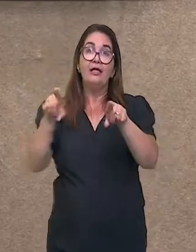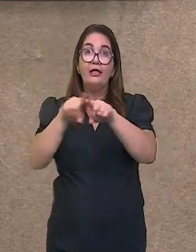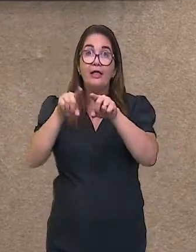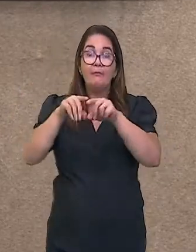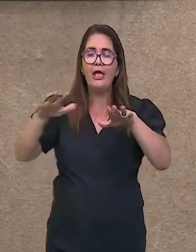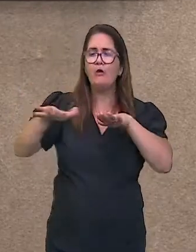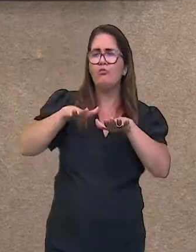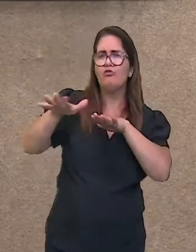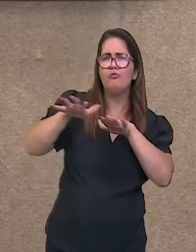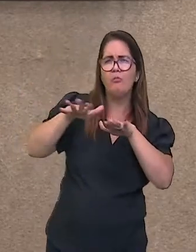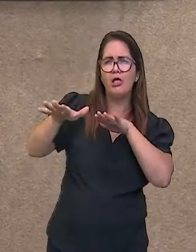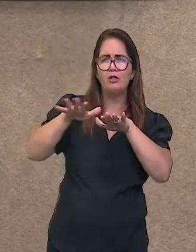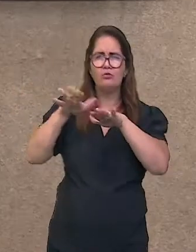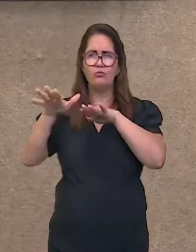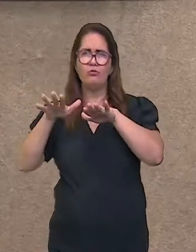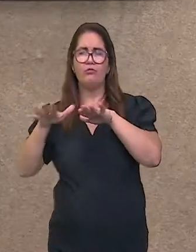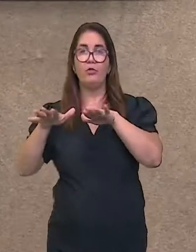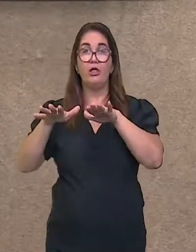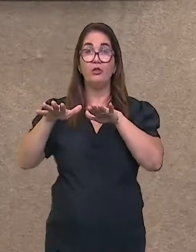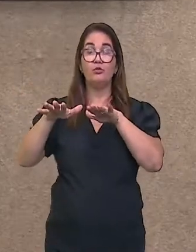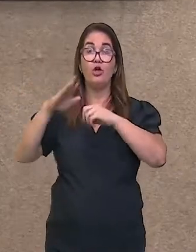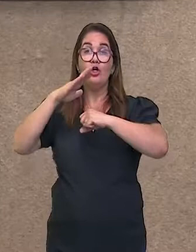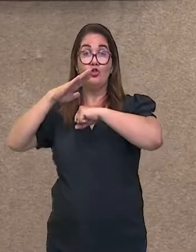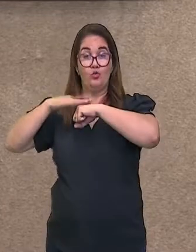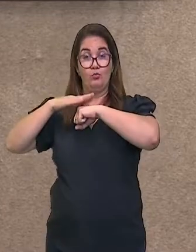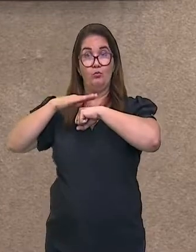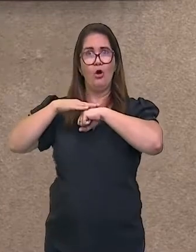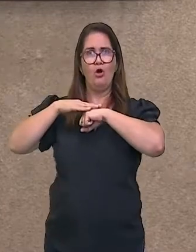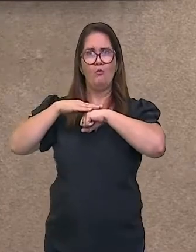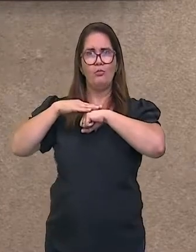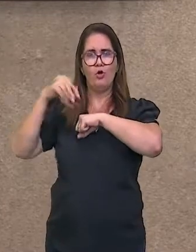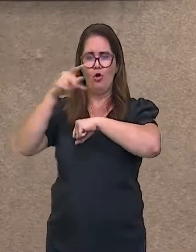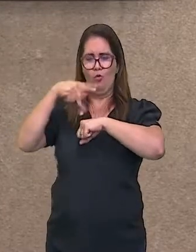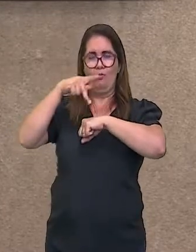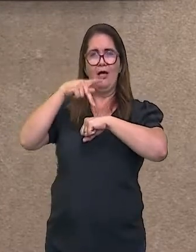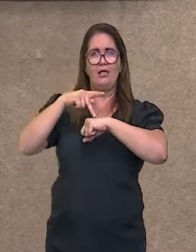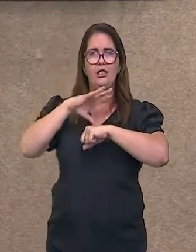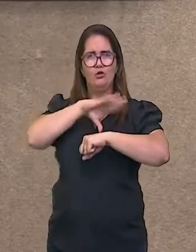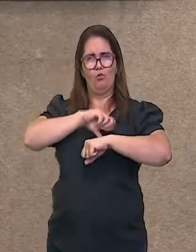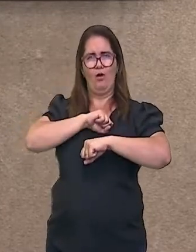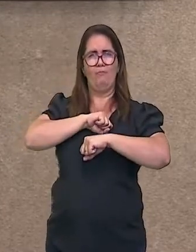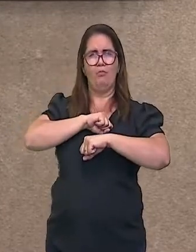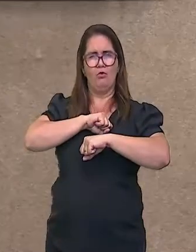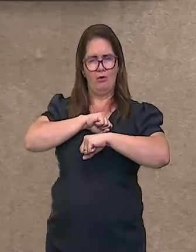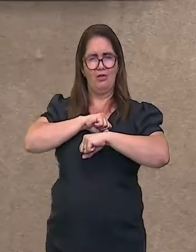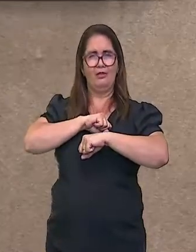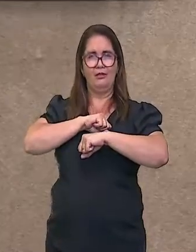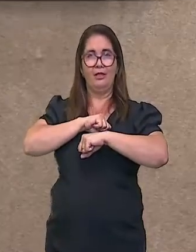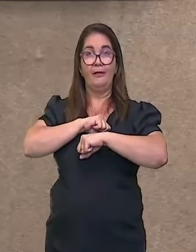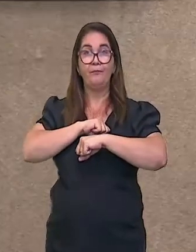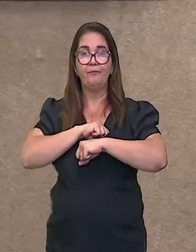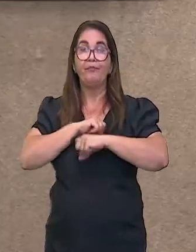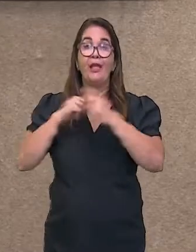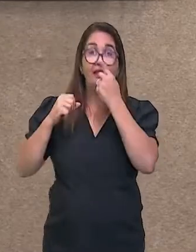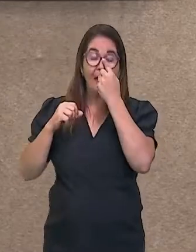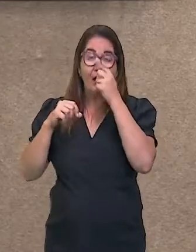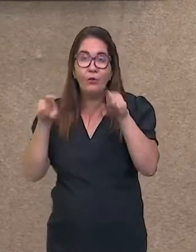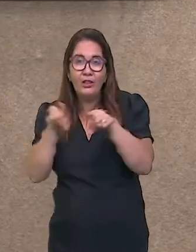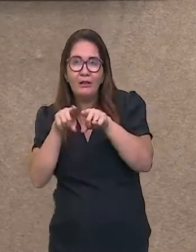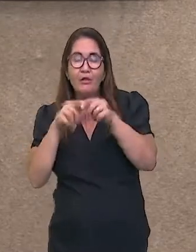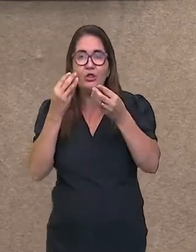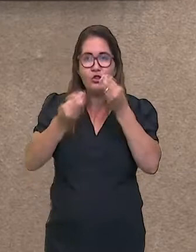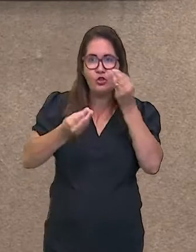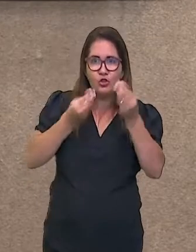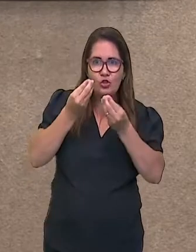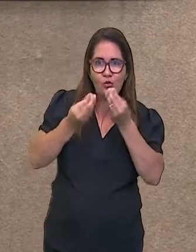movimentos separatistas. A grande tensão dos Balcãs envolvia a Sérvia e a Áustria-Hungria, e na questão